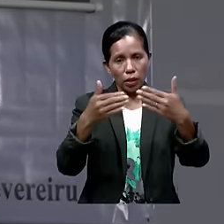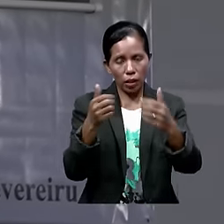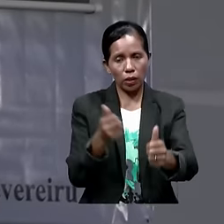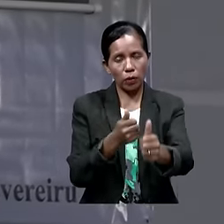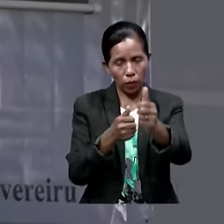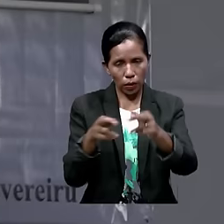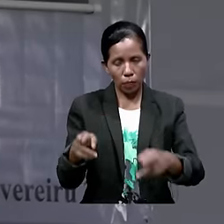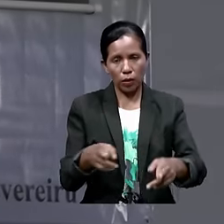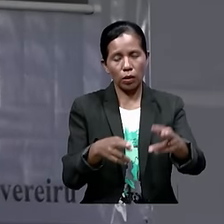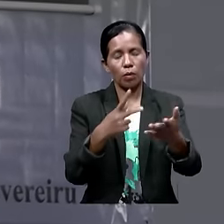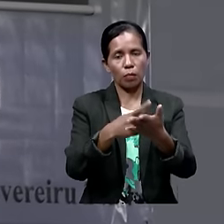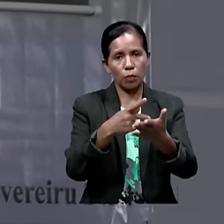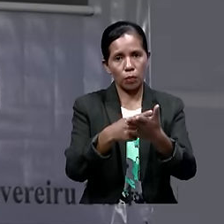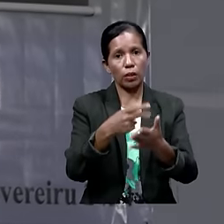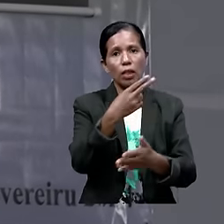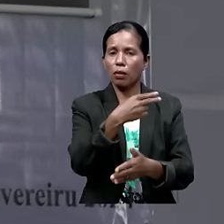proposta Indonesia di